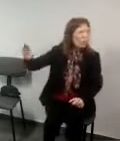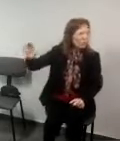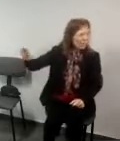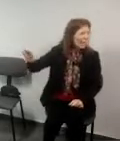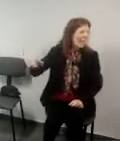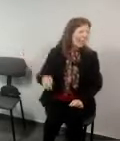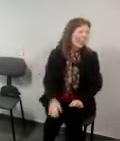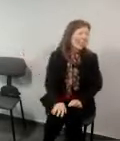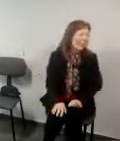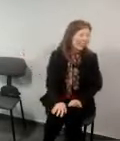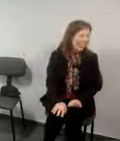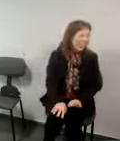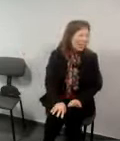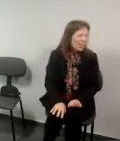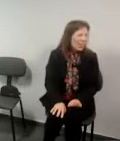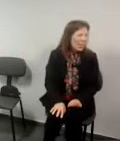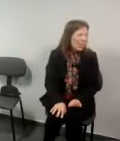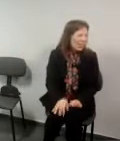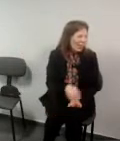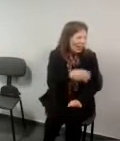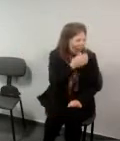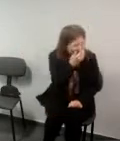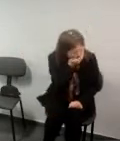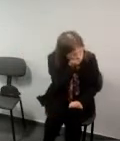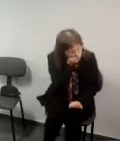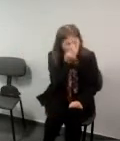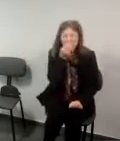Deu para entender? Deu. Fala.